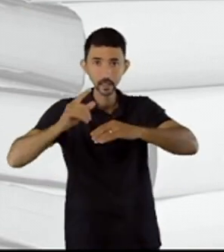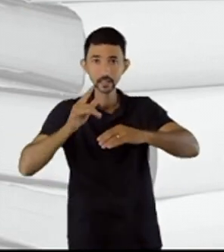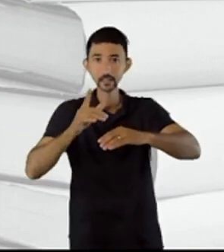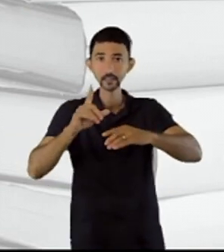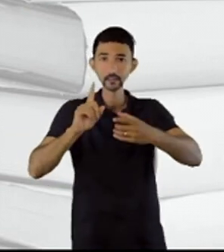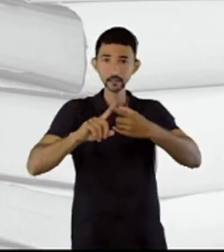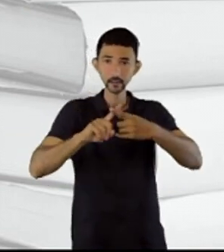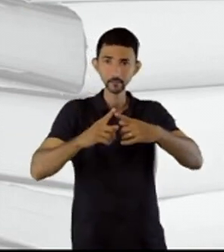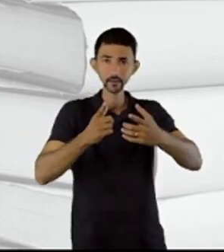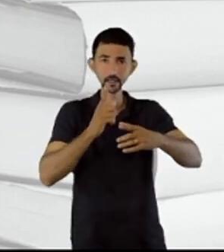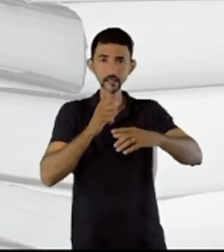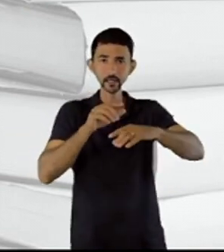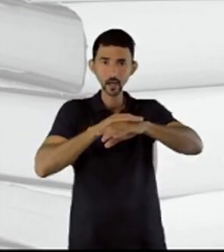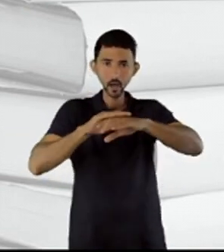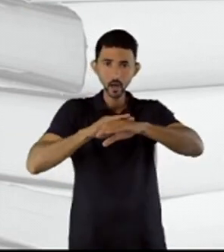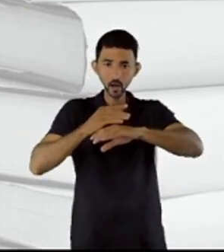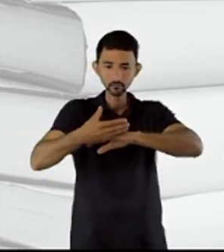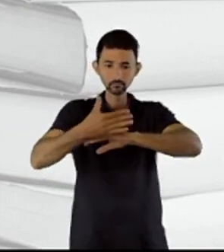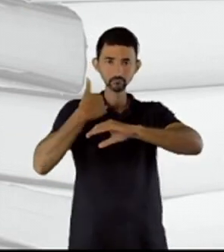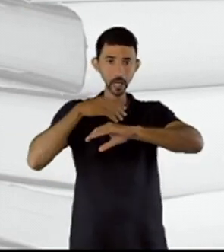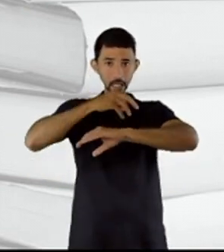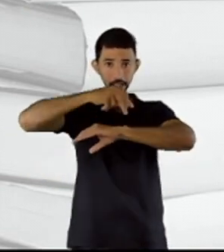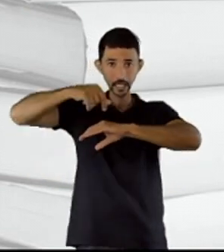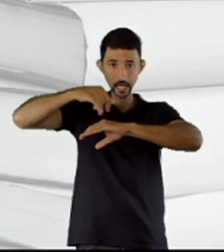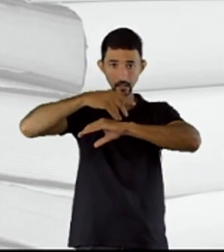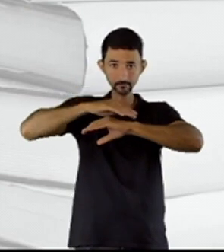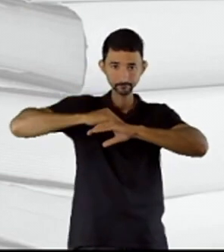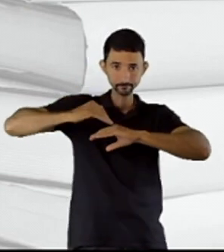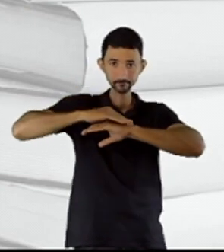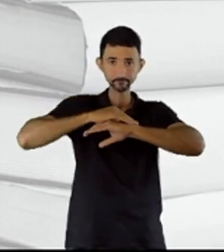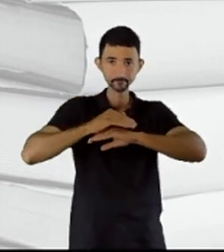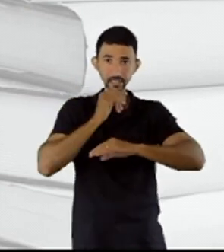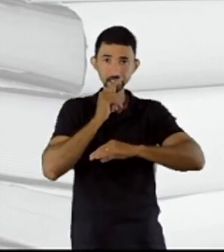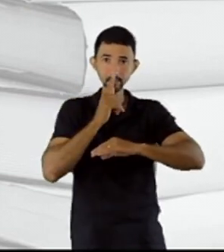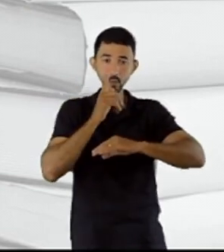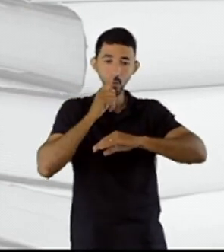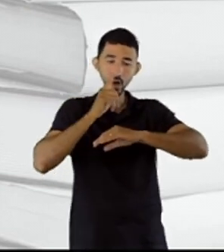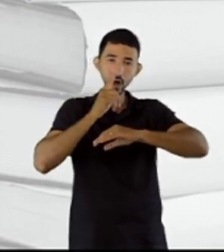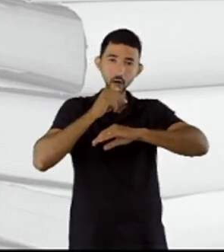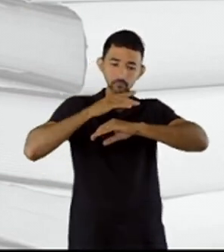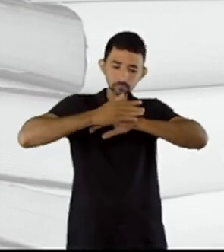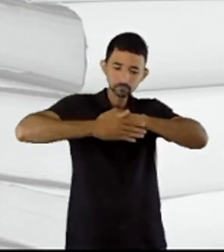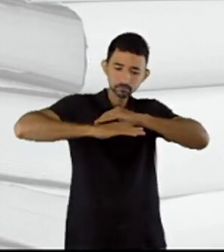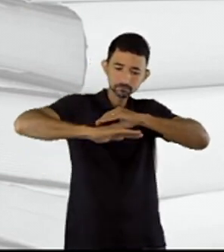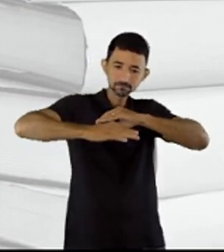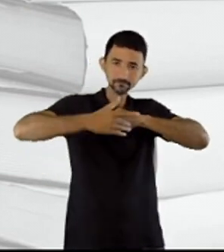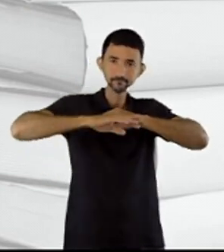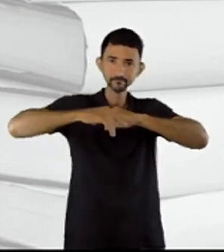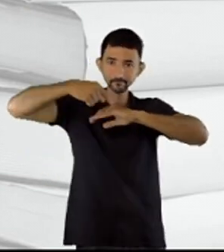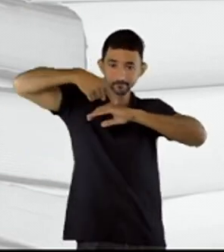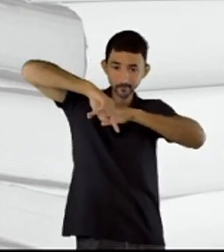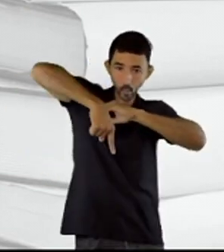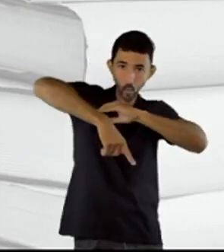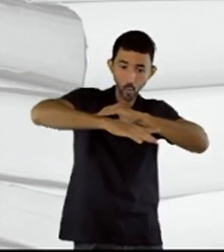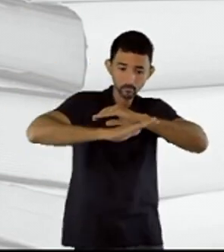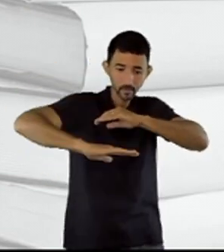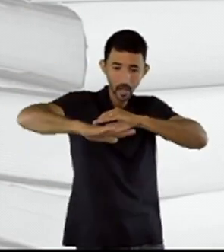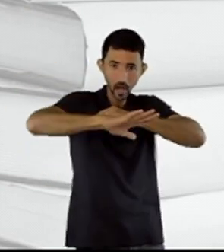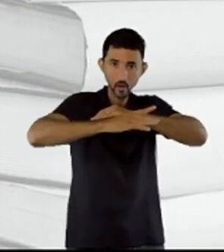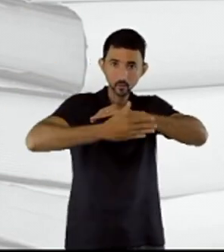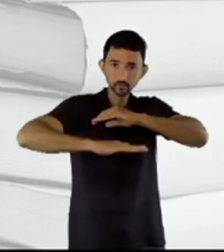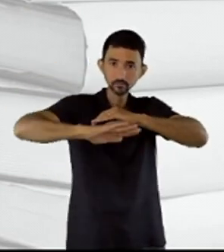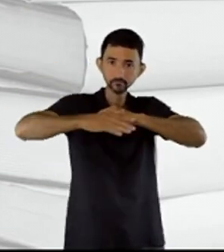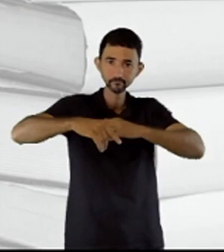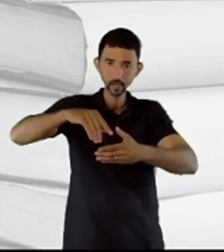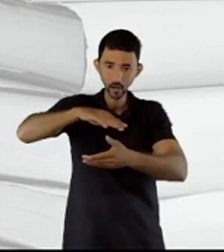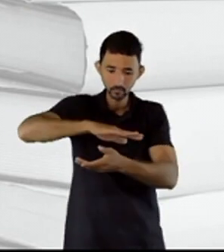continental. Qual a diferença delas duas, né? A crosta oceânica é a parte da crosta terrestre que está abaixo do mar. A